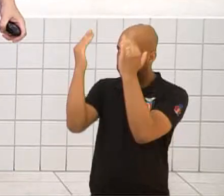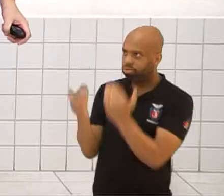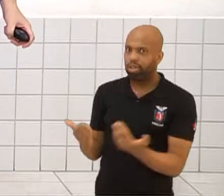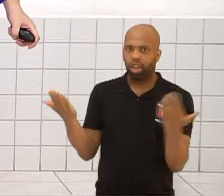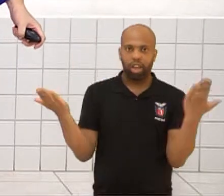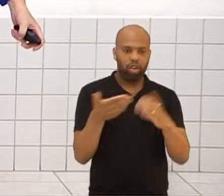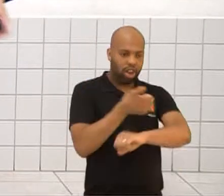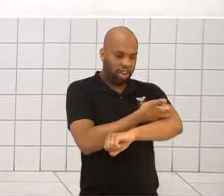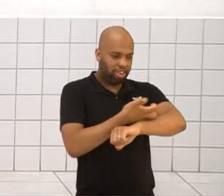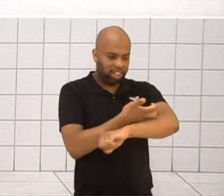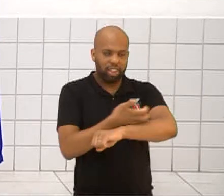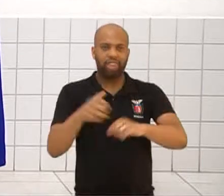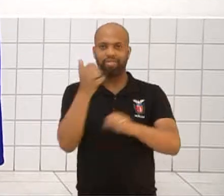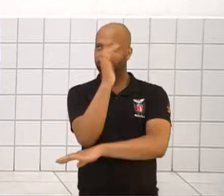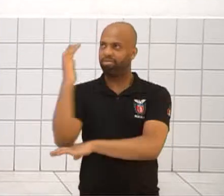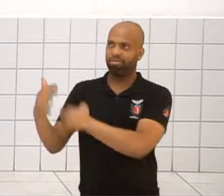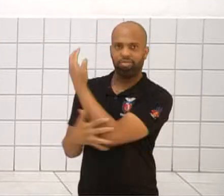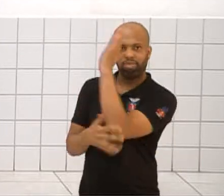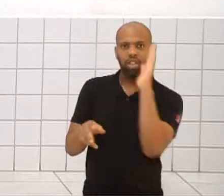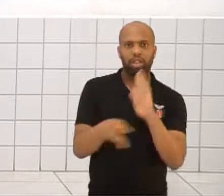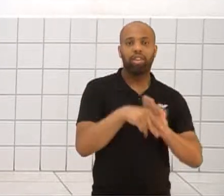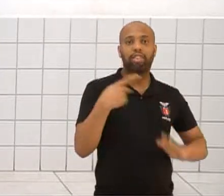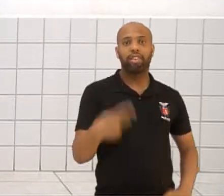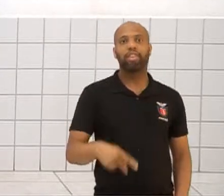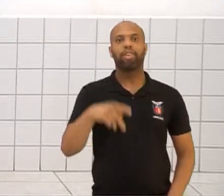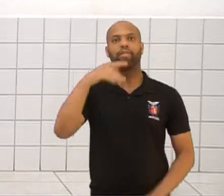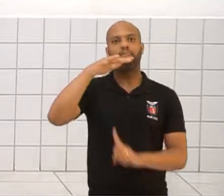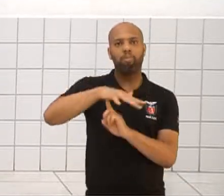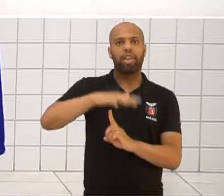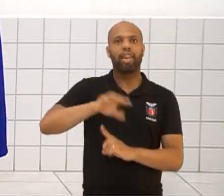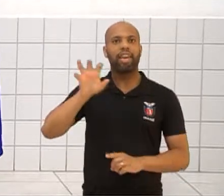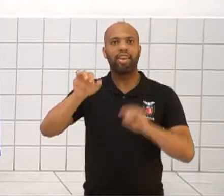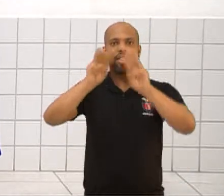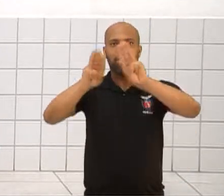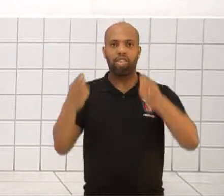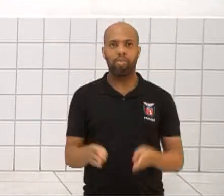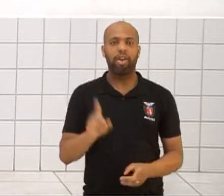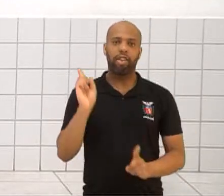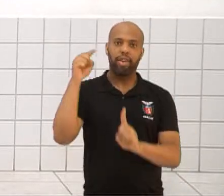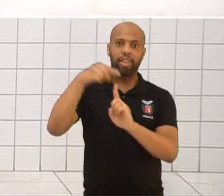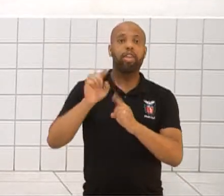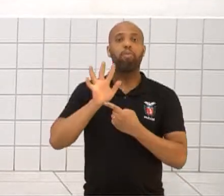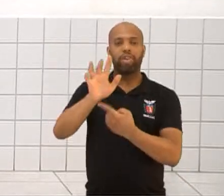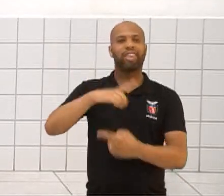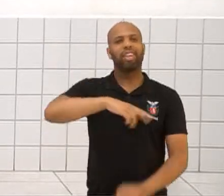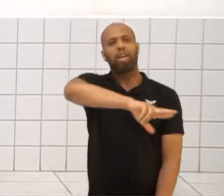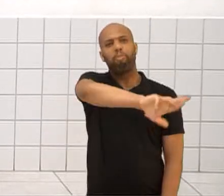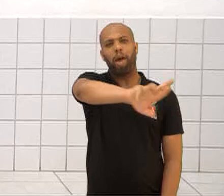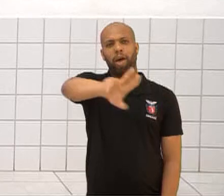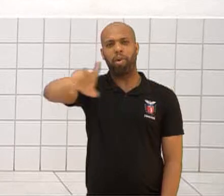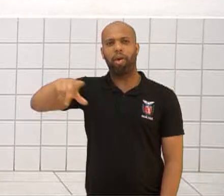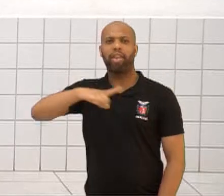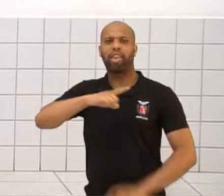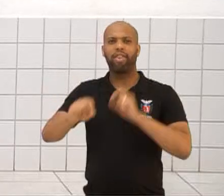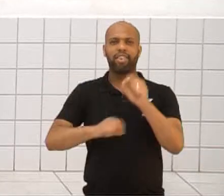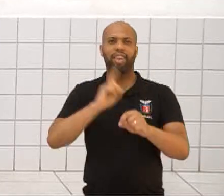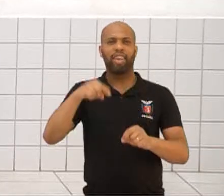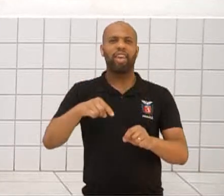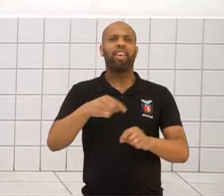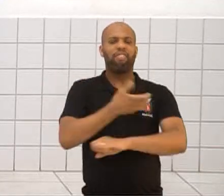a vegetação paranaense, este mapa ele tem o objetivo de mostrar a vocês a diversidade da nossa